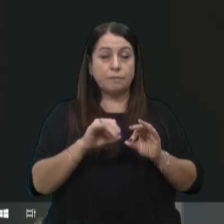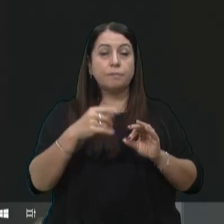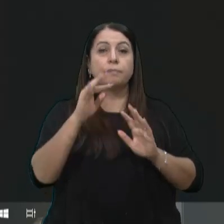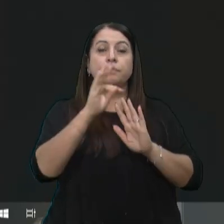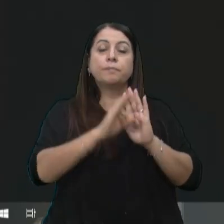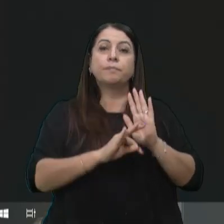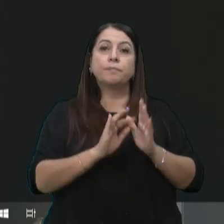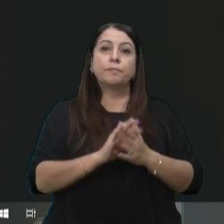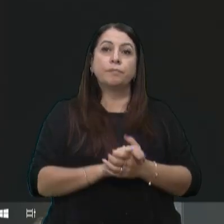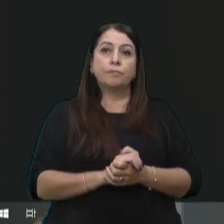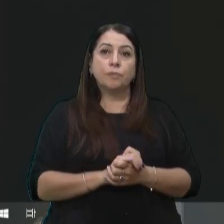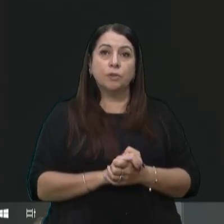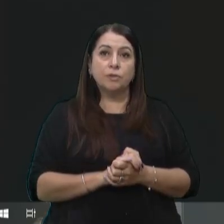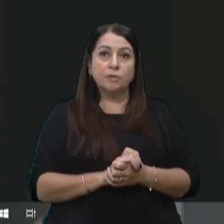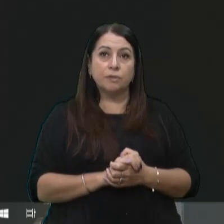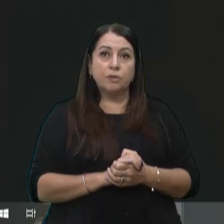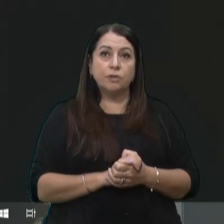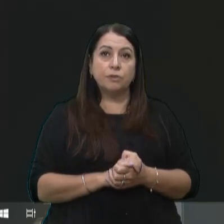matéria